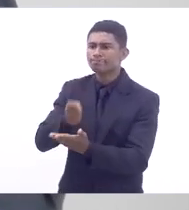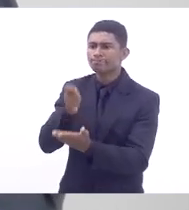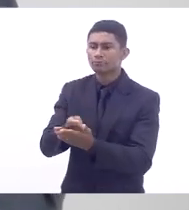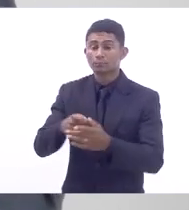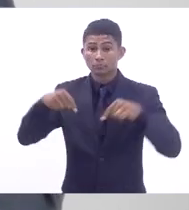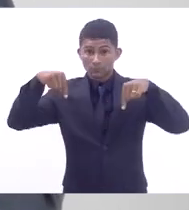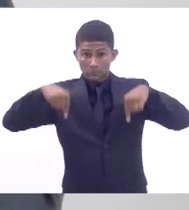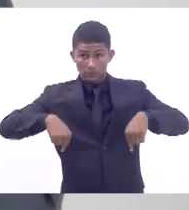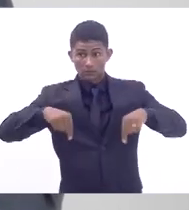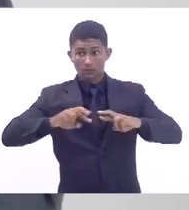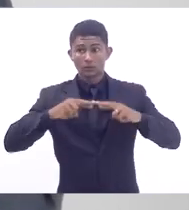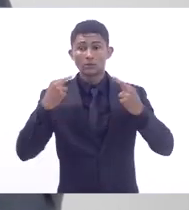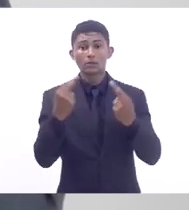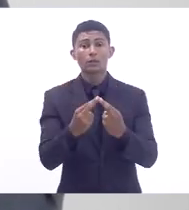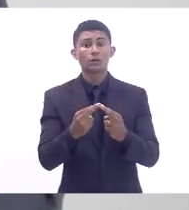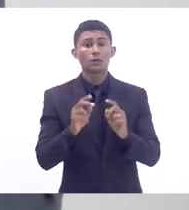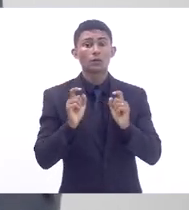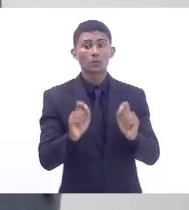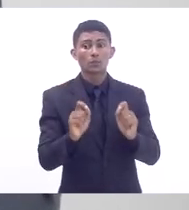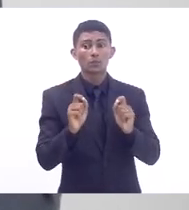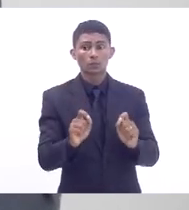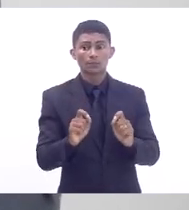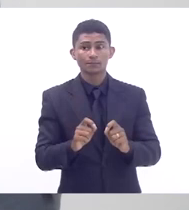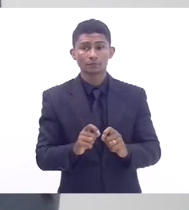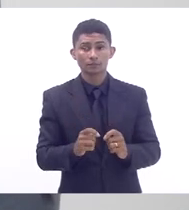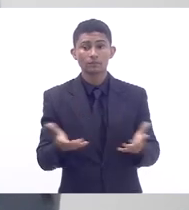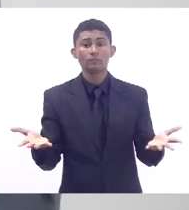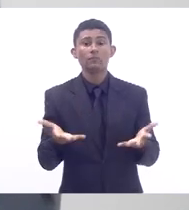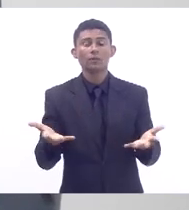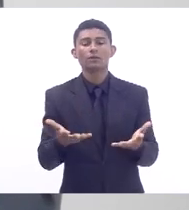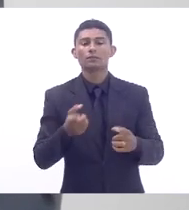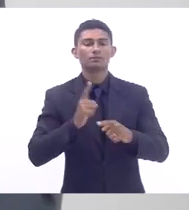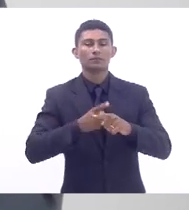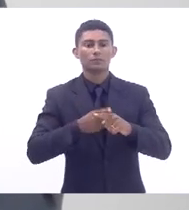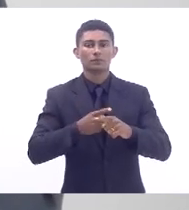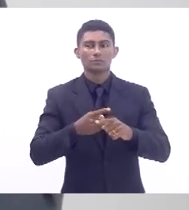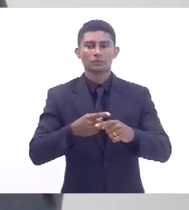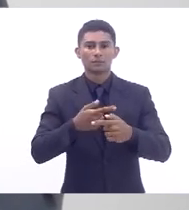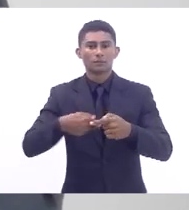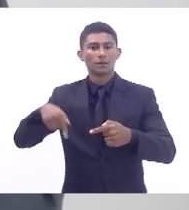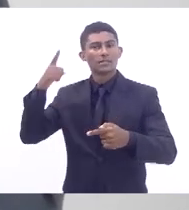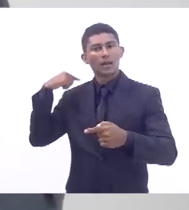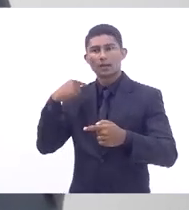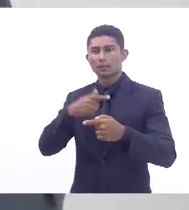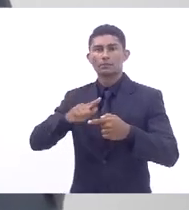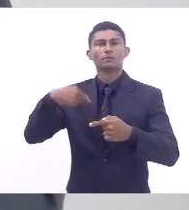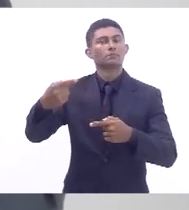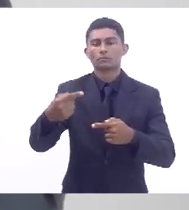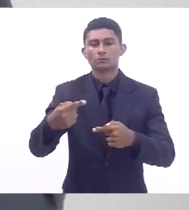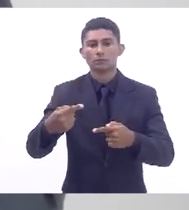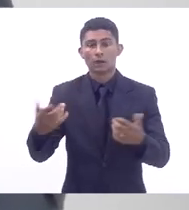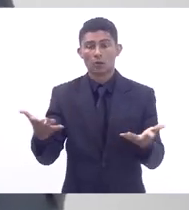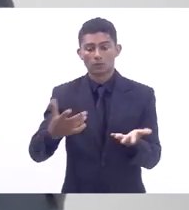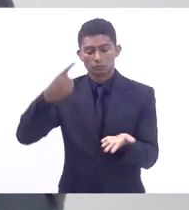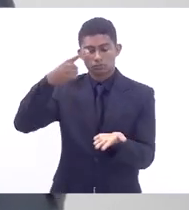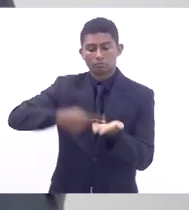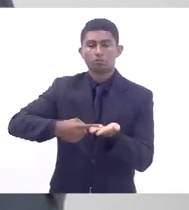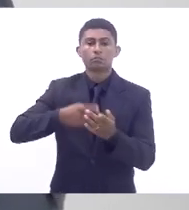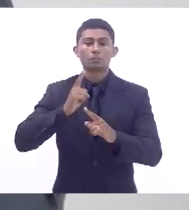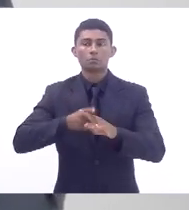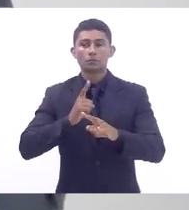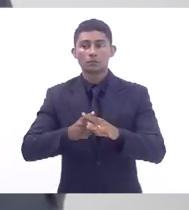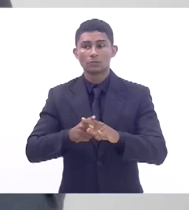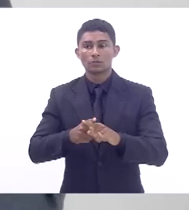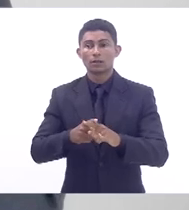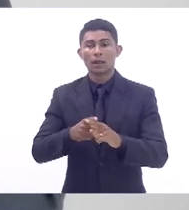pública está sendo agora ela não tá sendo daqui a duas semanas e não foi na semana passada Justamente por isso foi o calendário que